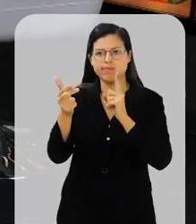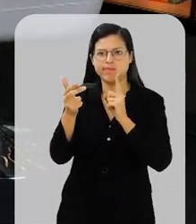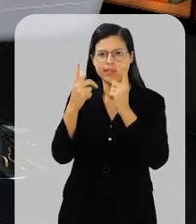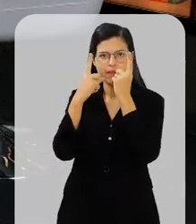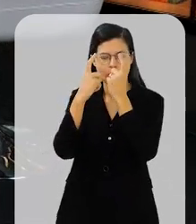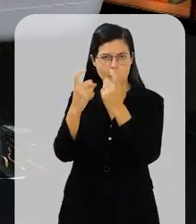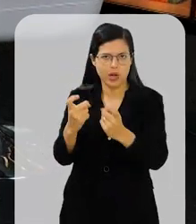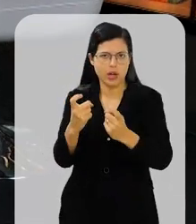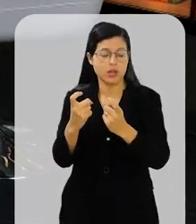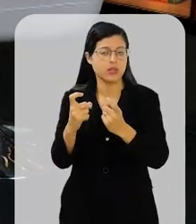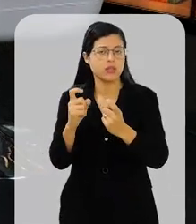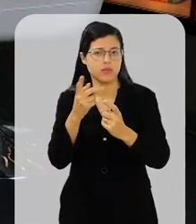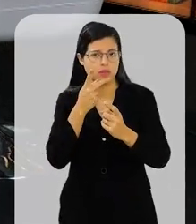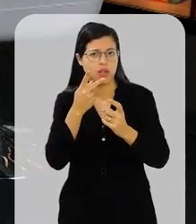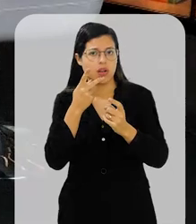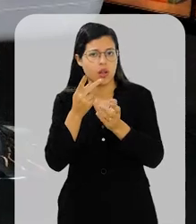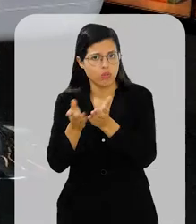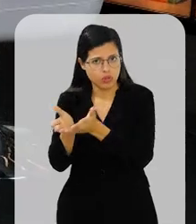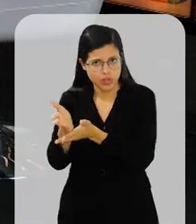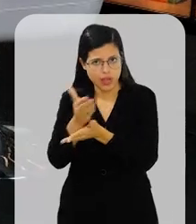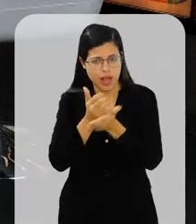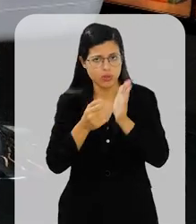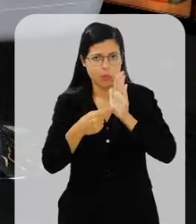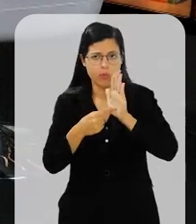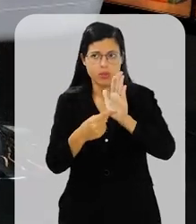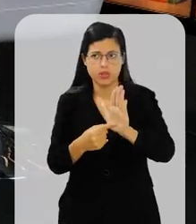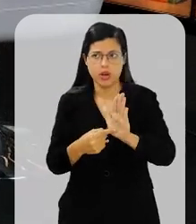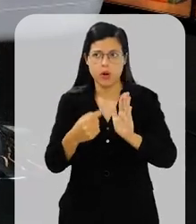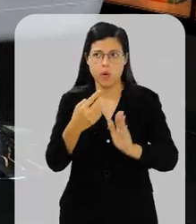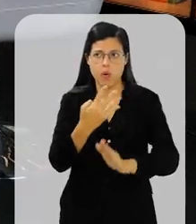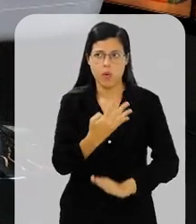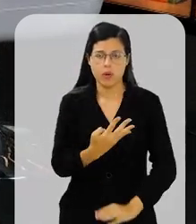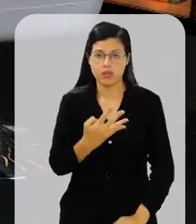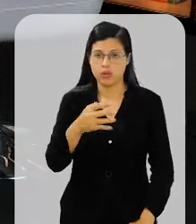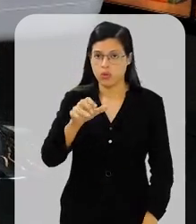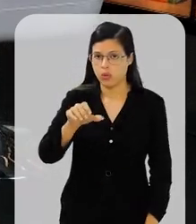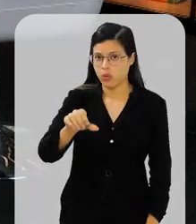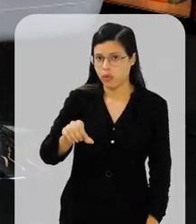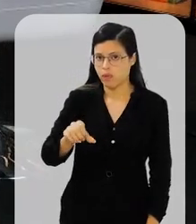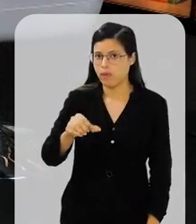agressão? Porque, como eu falei, como os dados falaram, isso,